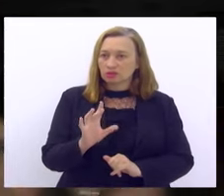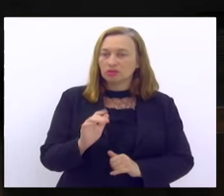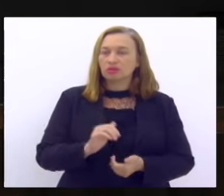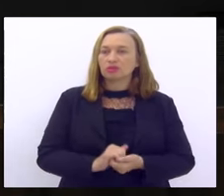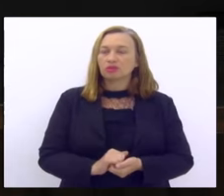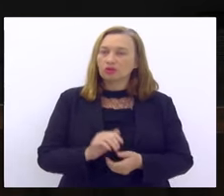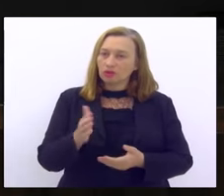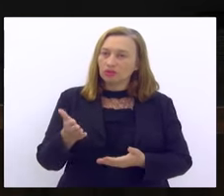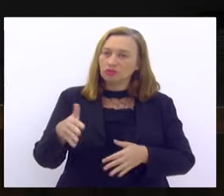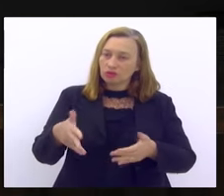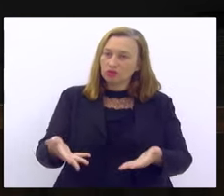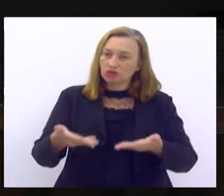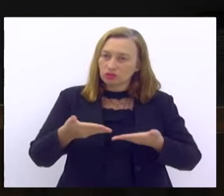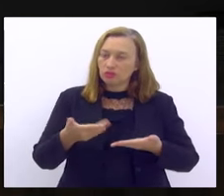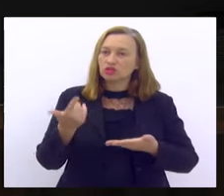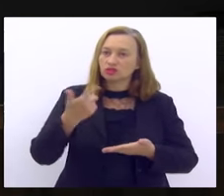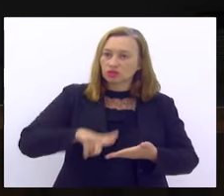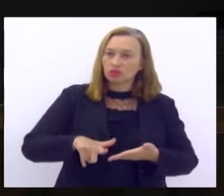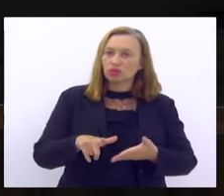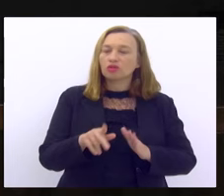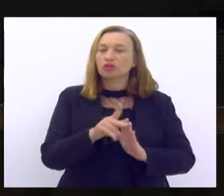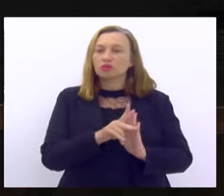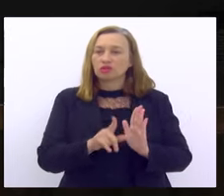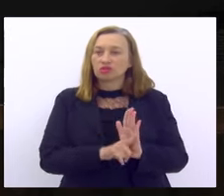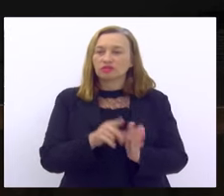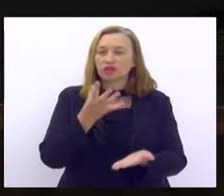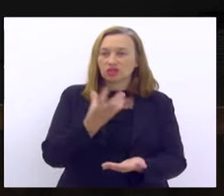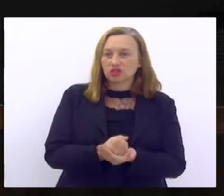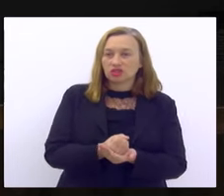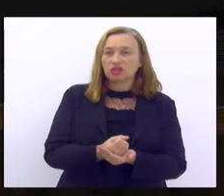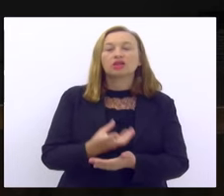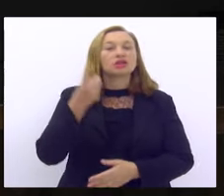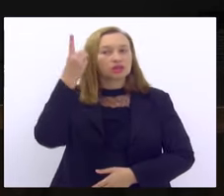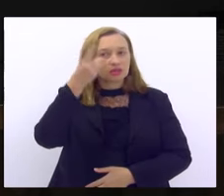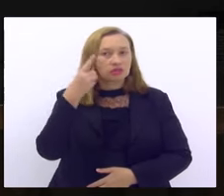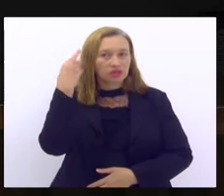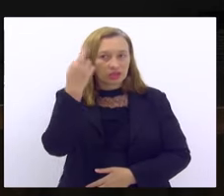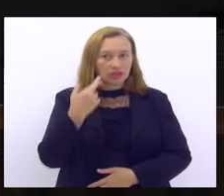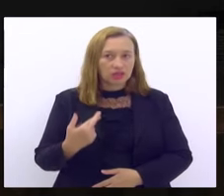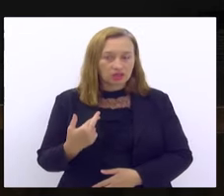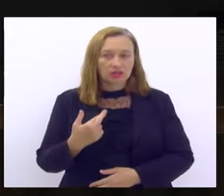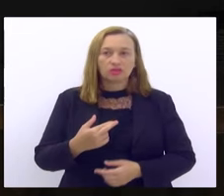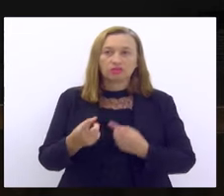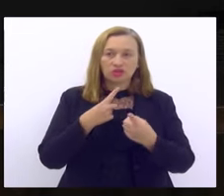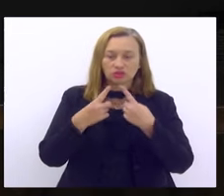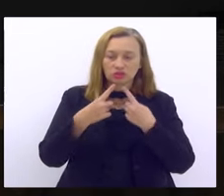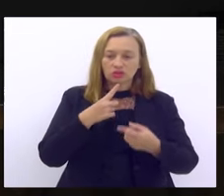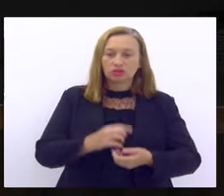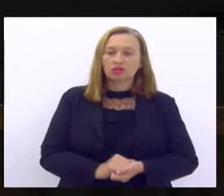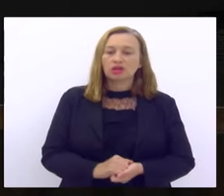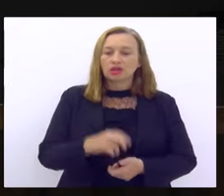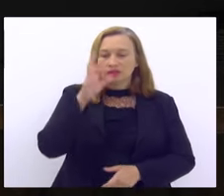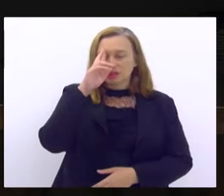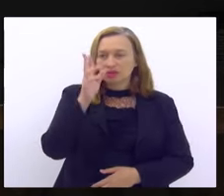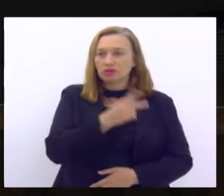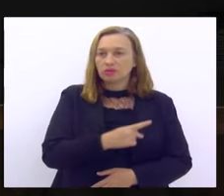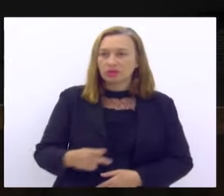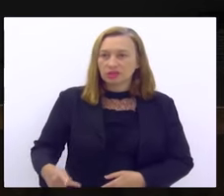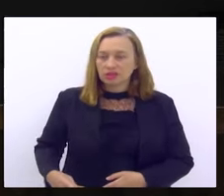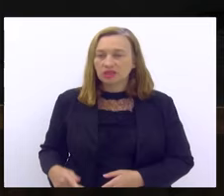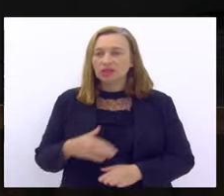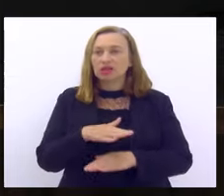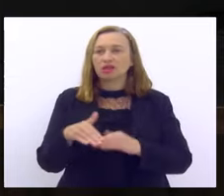declaração. Eu vou chamar o projeto novamente para ficar bem registrado. Deputada Renata Souza, para discutir. Senhora presidenta,